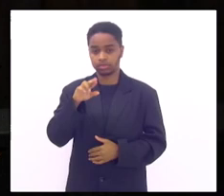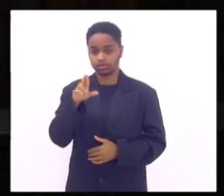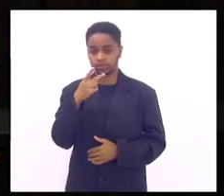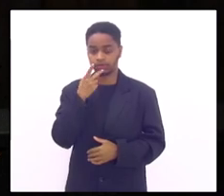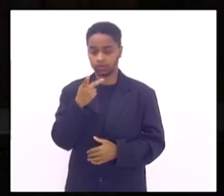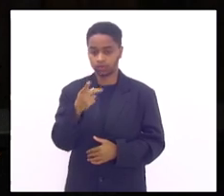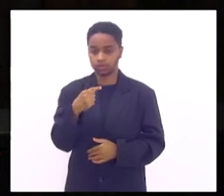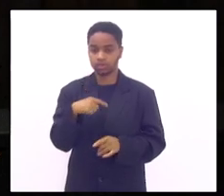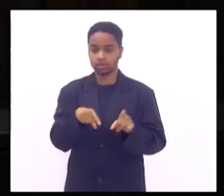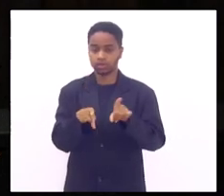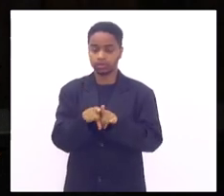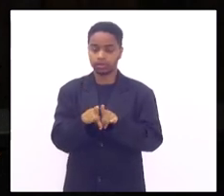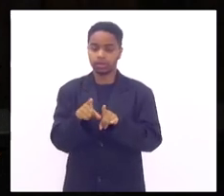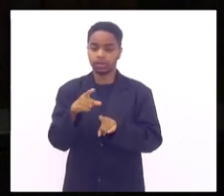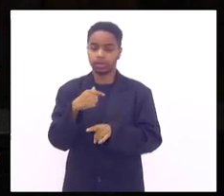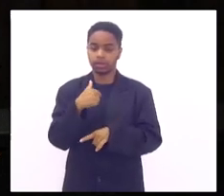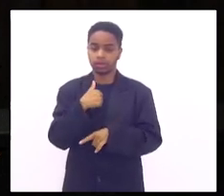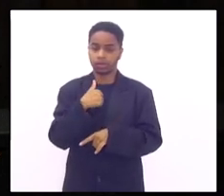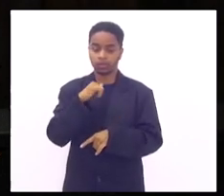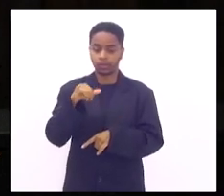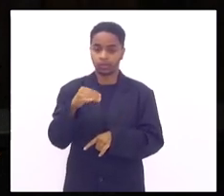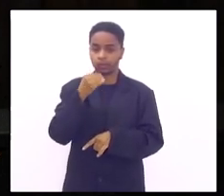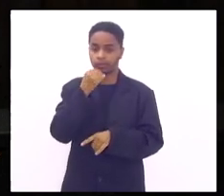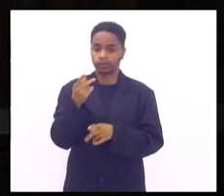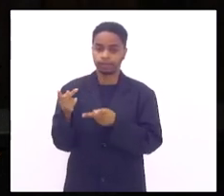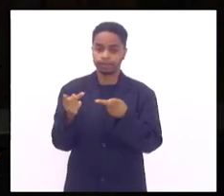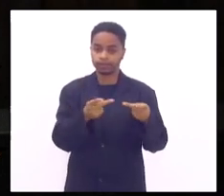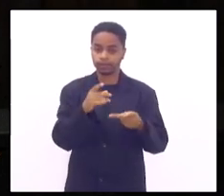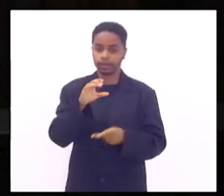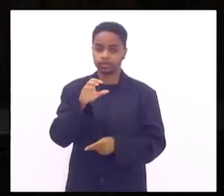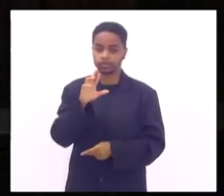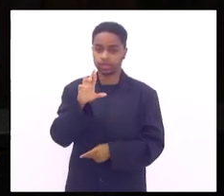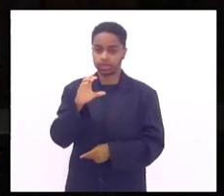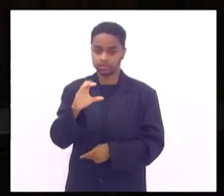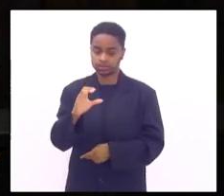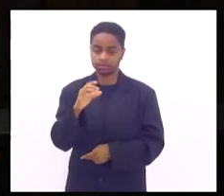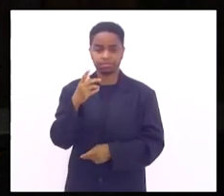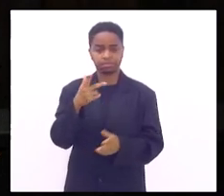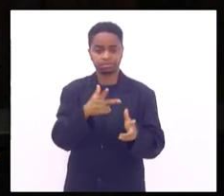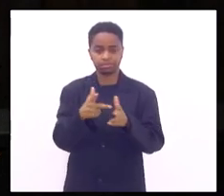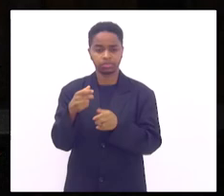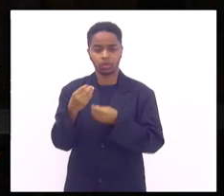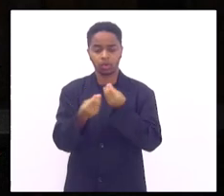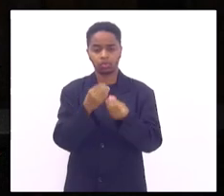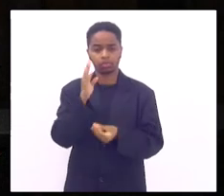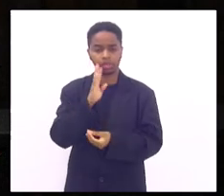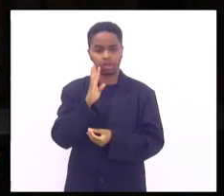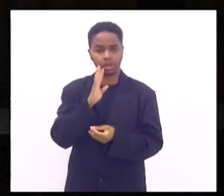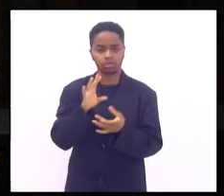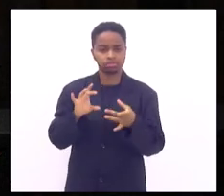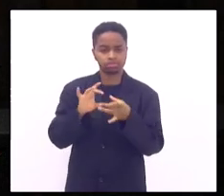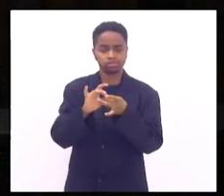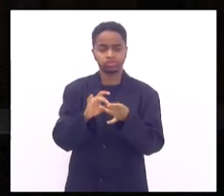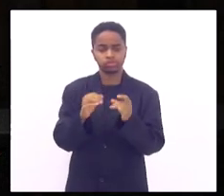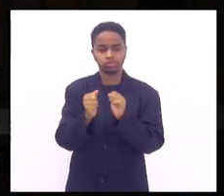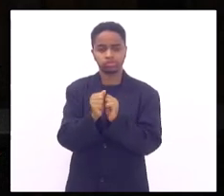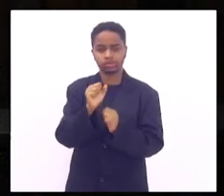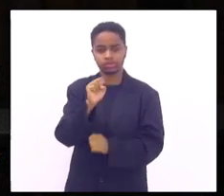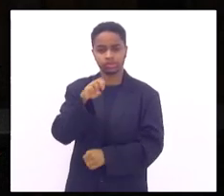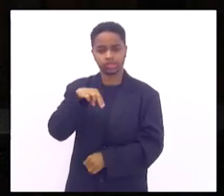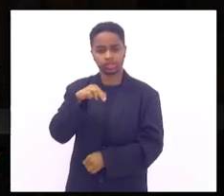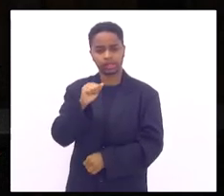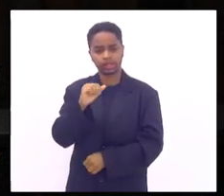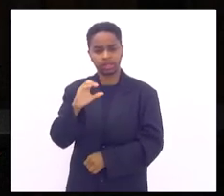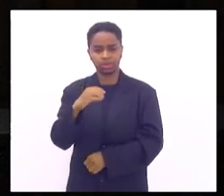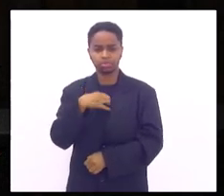lá a oportunidade de visitar o CRC nessa iniciativa tão bacana com o SENAC, eu fiquei com ciúme. Falei, pô,